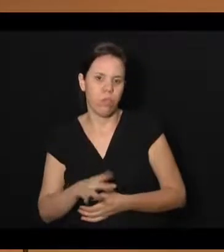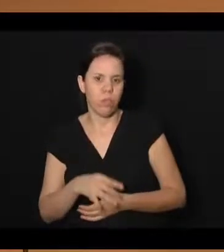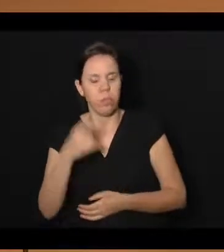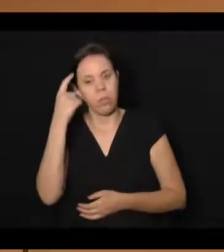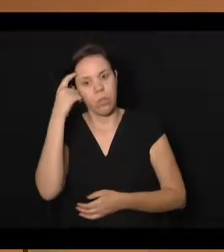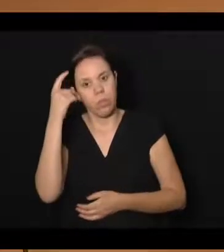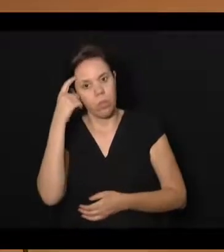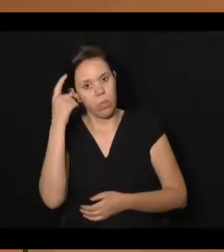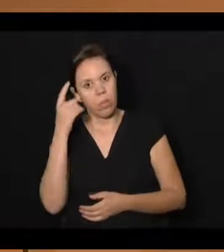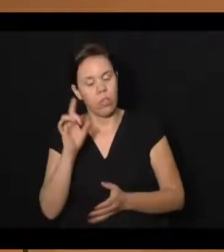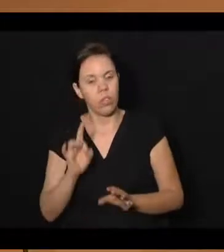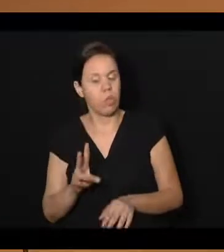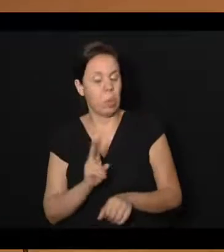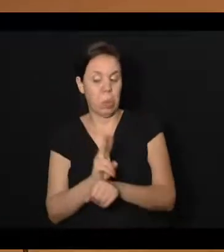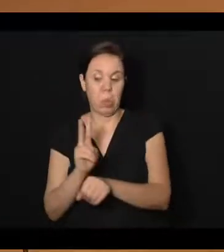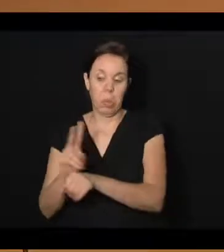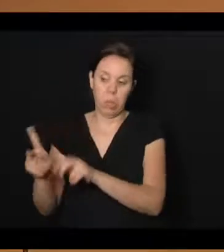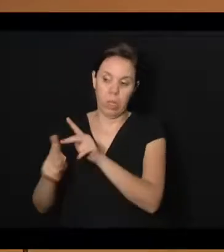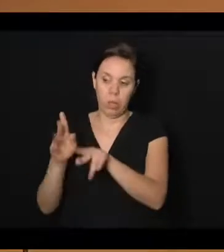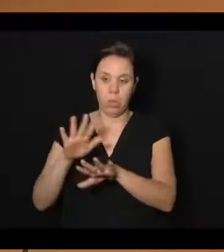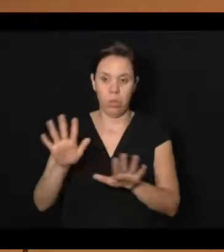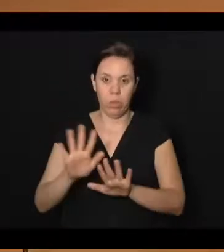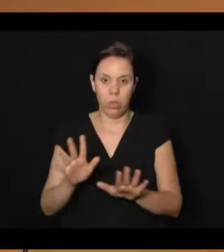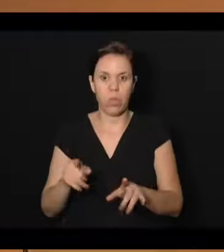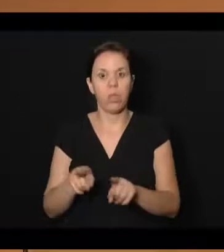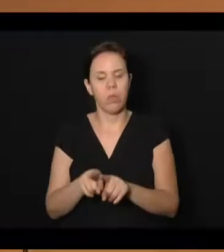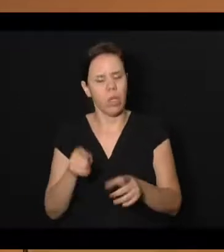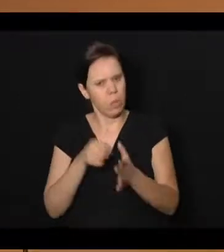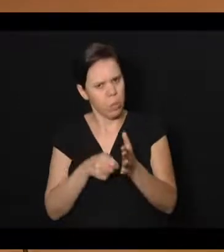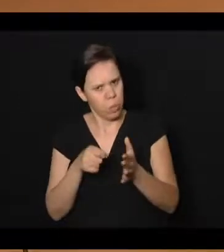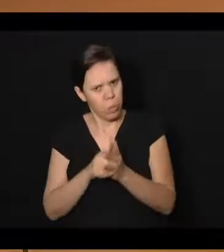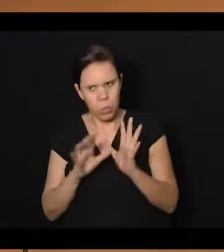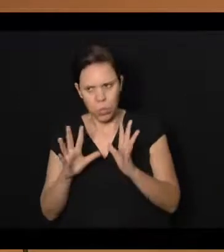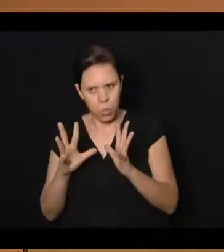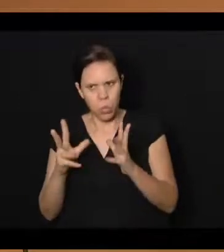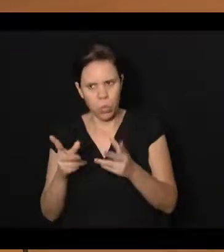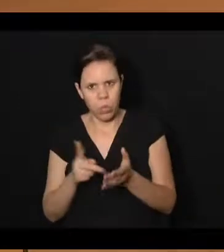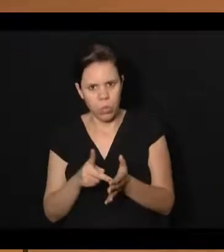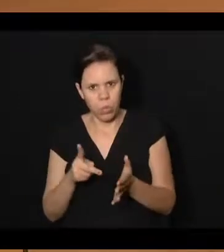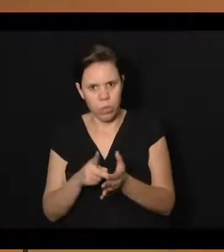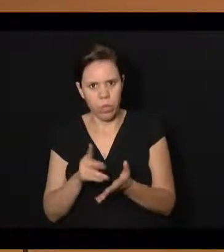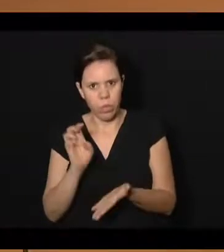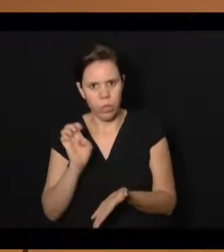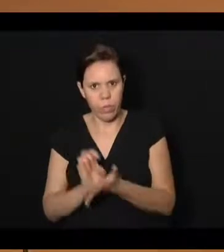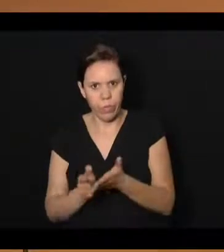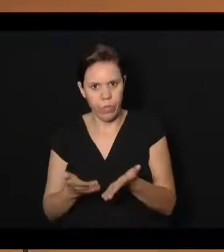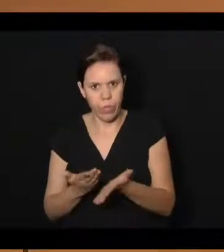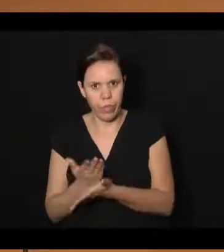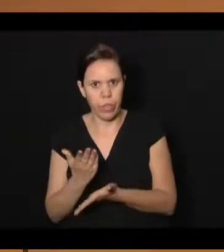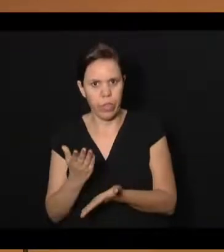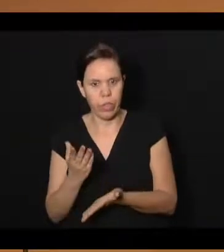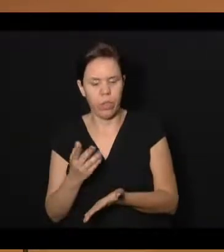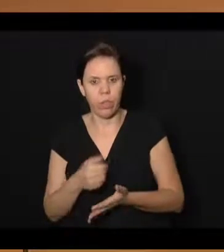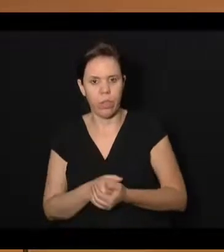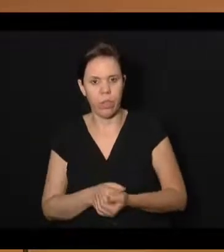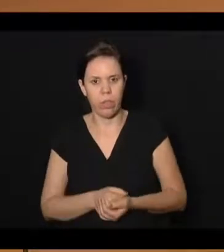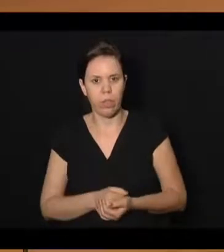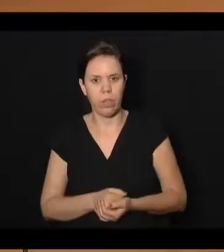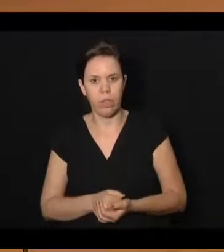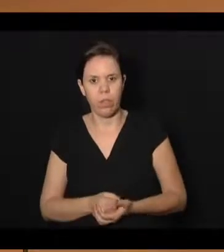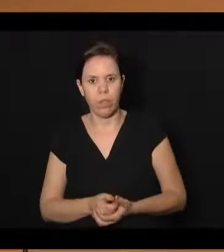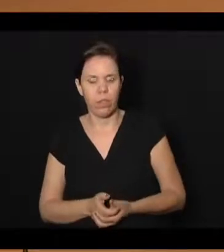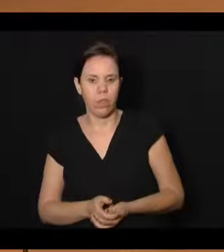nesse cuidado da população mas pensar nas políticas que estão sendo efetivadas sem de fato sendo efetivados né é